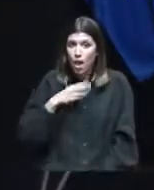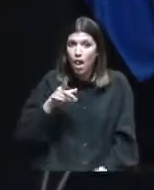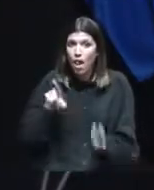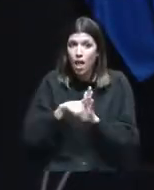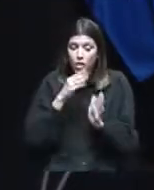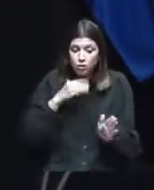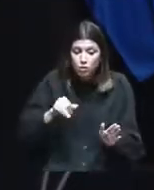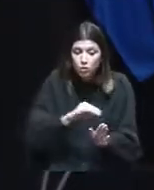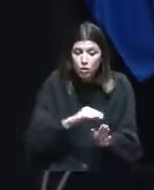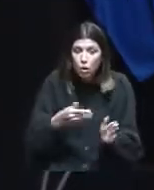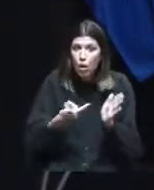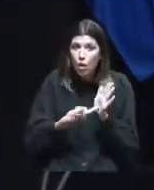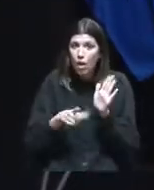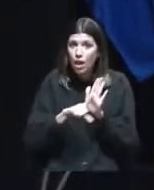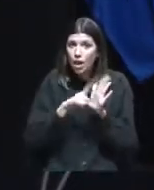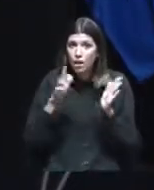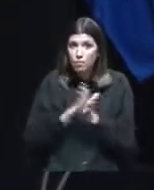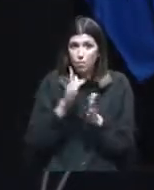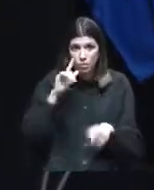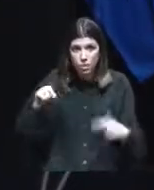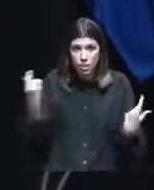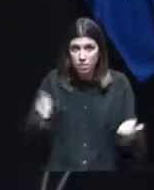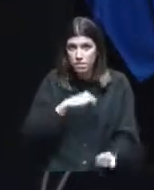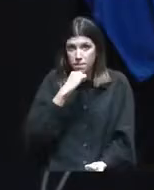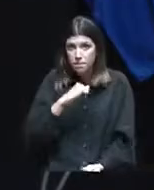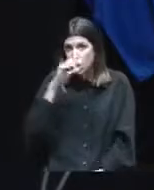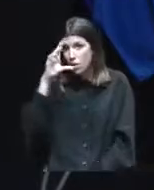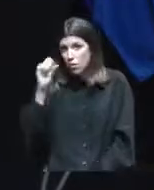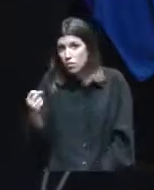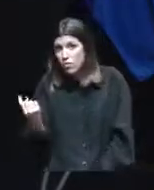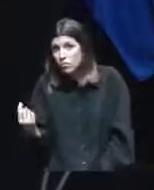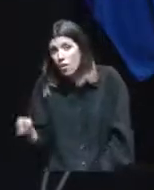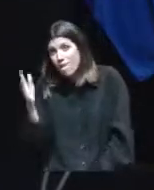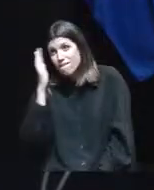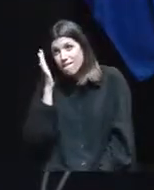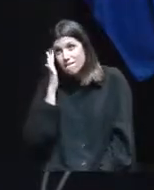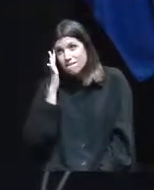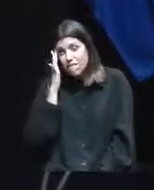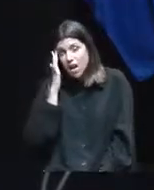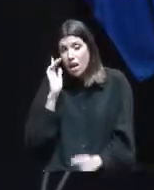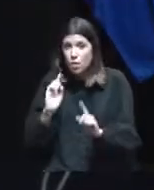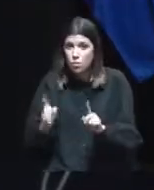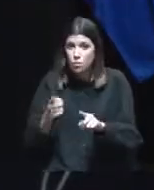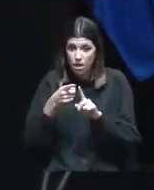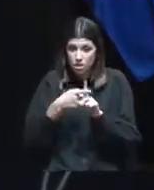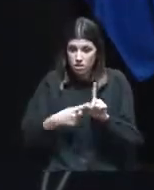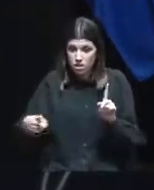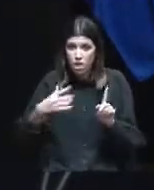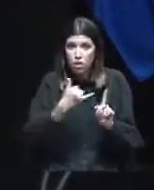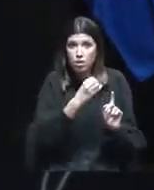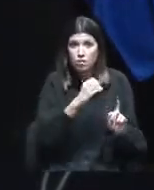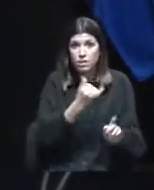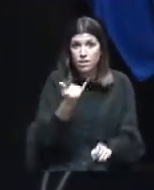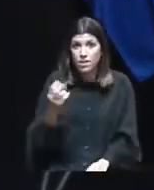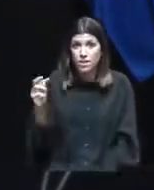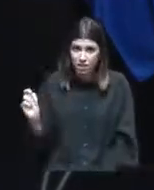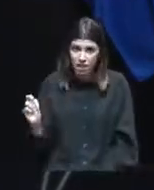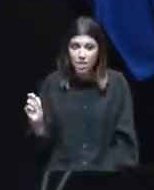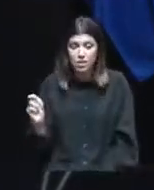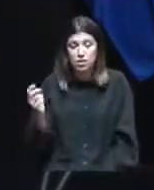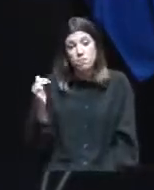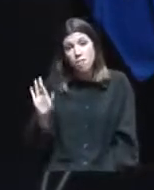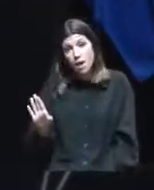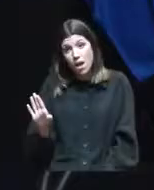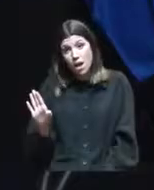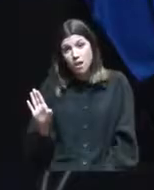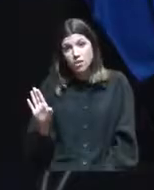Solos encontra-se ainda por publicar e o Governo apenas prevê a entrada em vigor em 2023, apesar